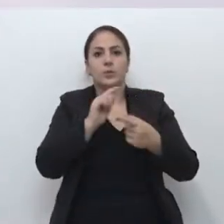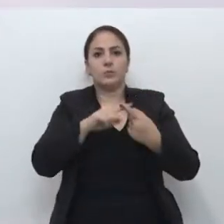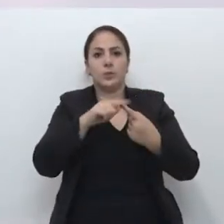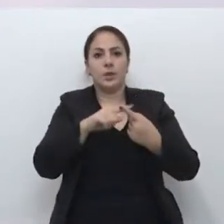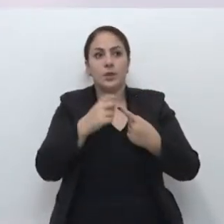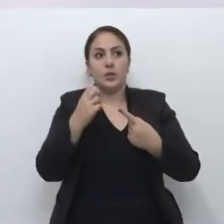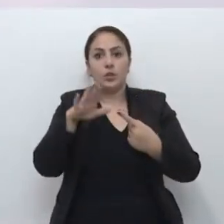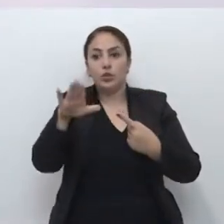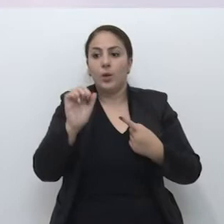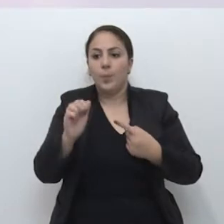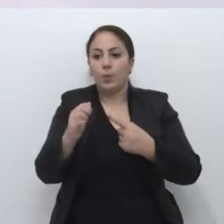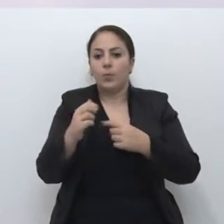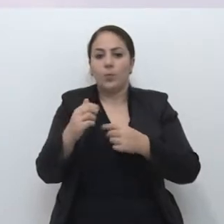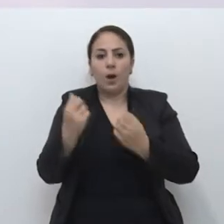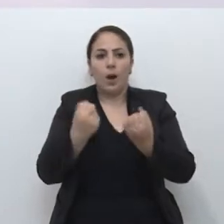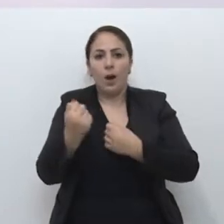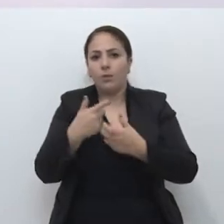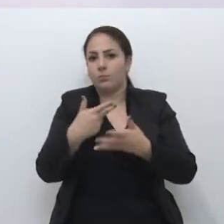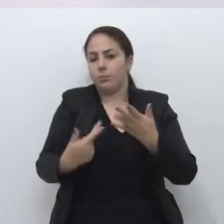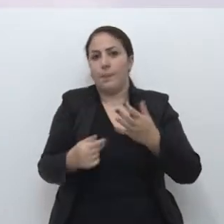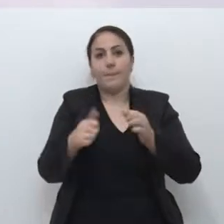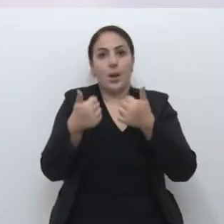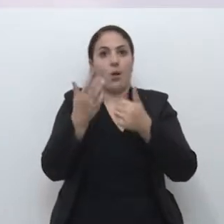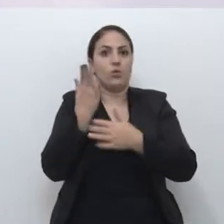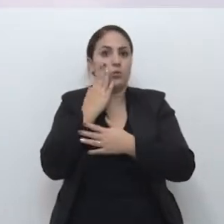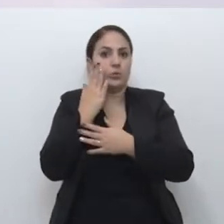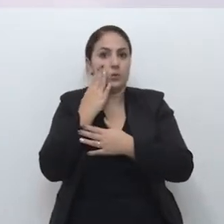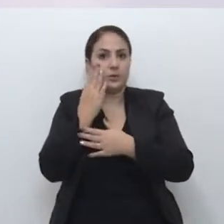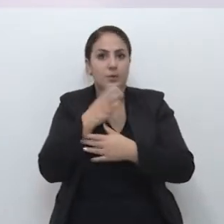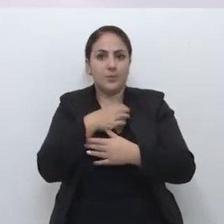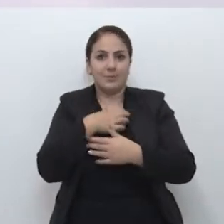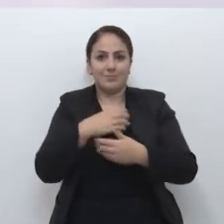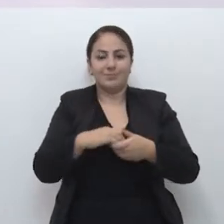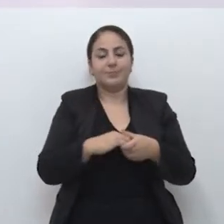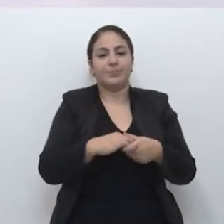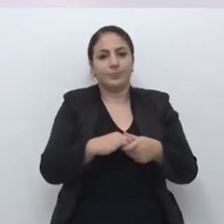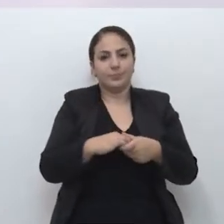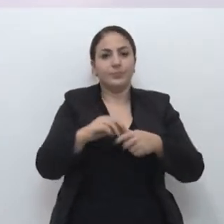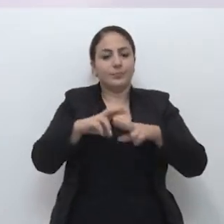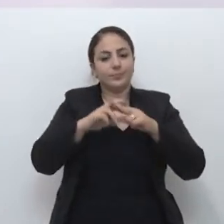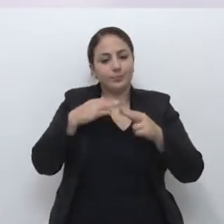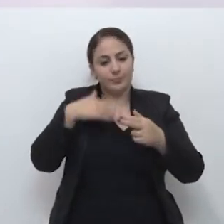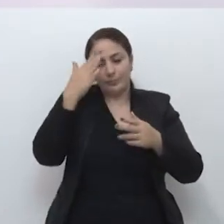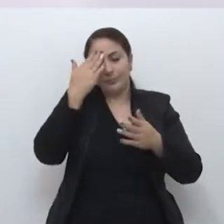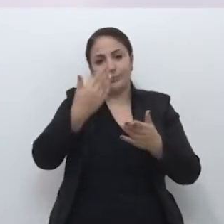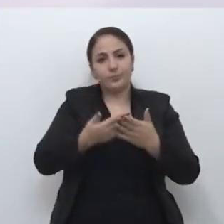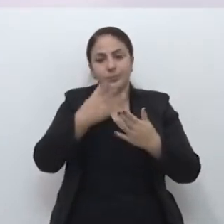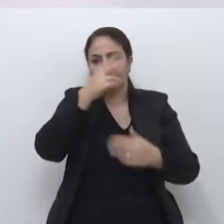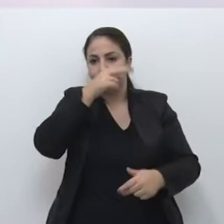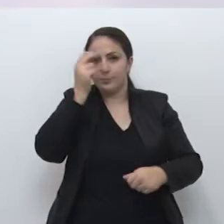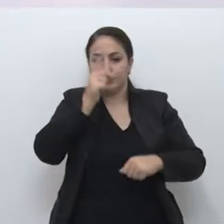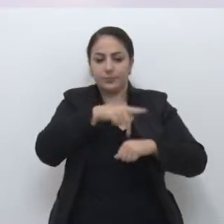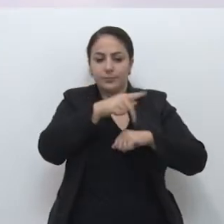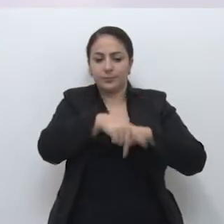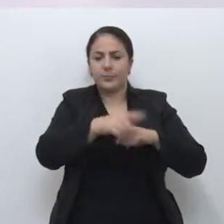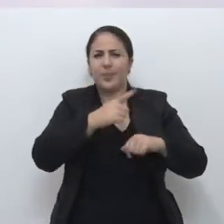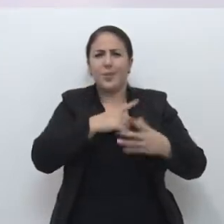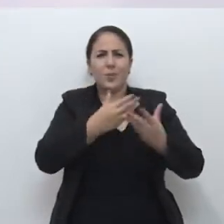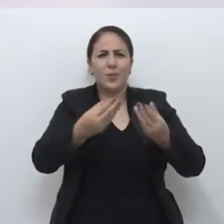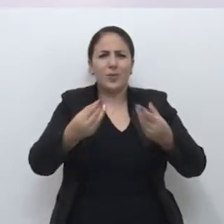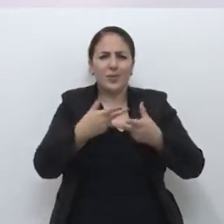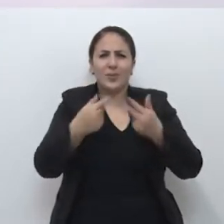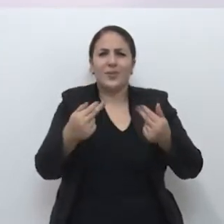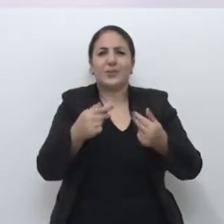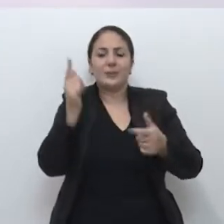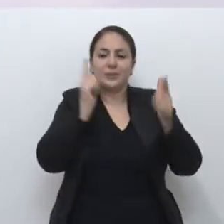transporte para aquela pessoa ir embora, enfim, a melhor maneira de lidar com aquela situação. Então, acredito que o município de Passo Fundo tem muito